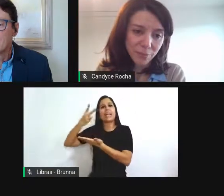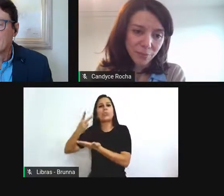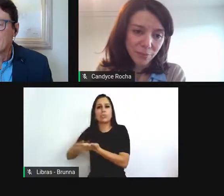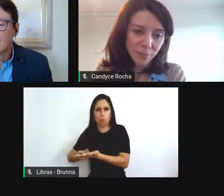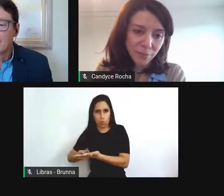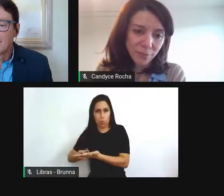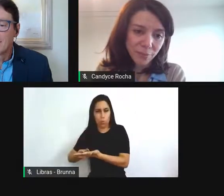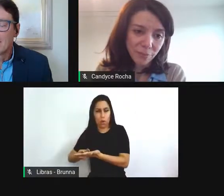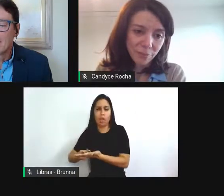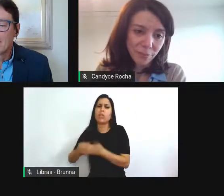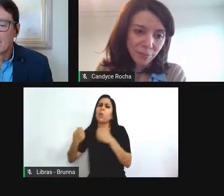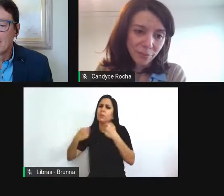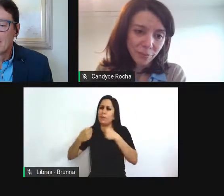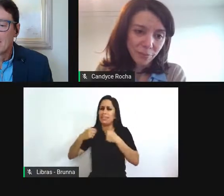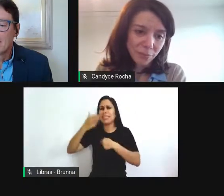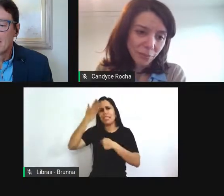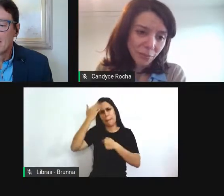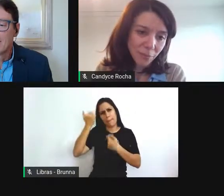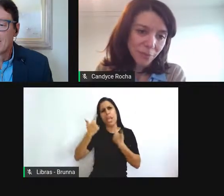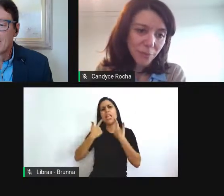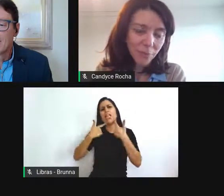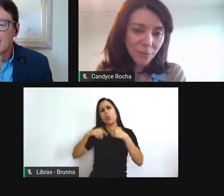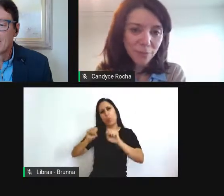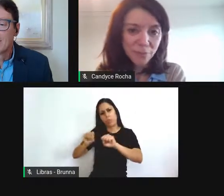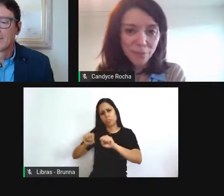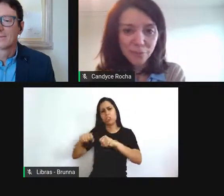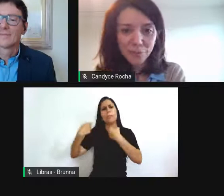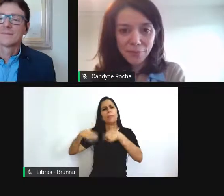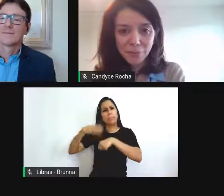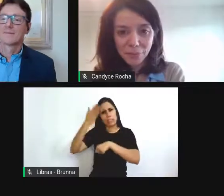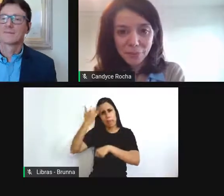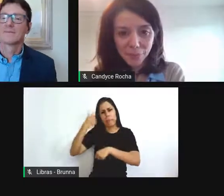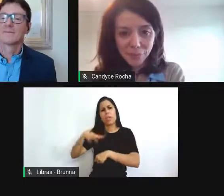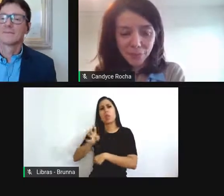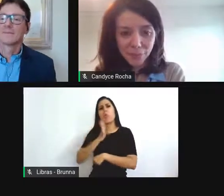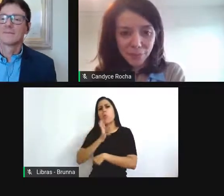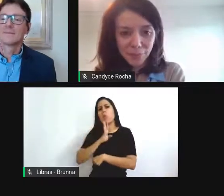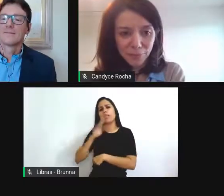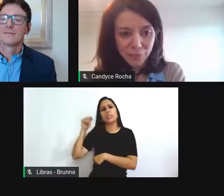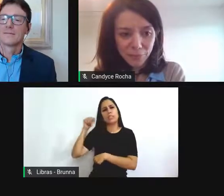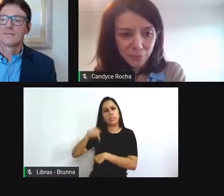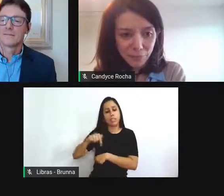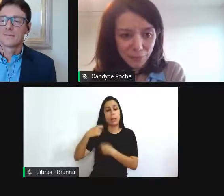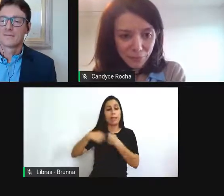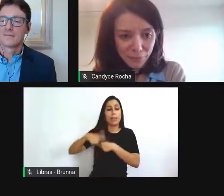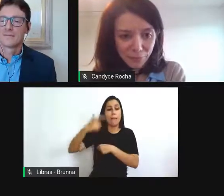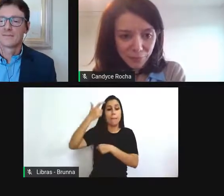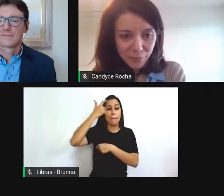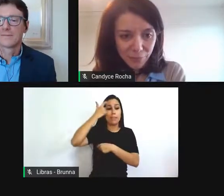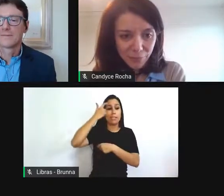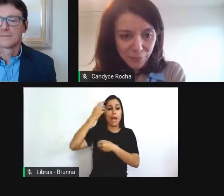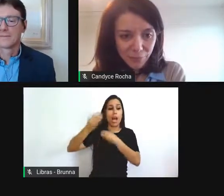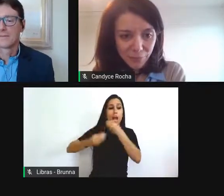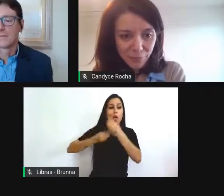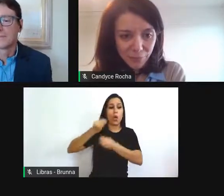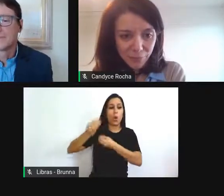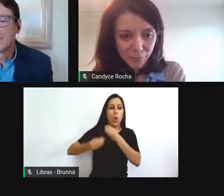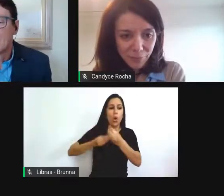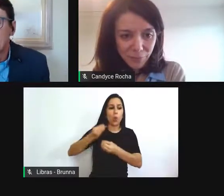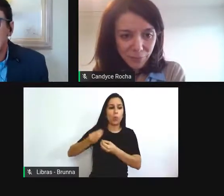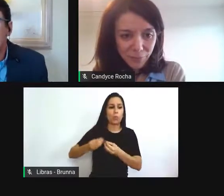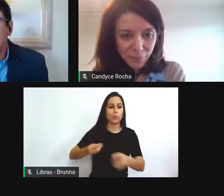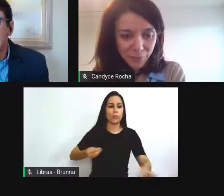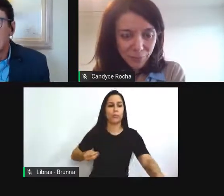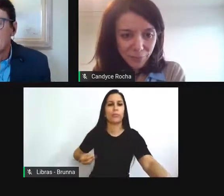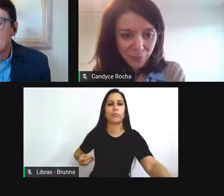noções de linguística, sim, né? A ver a relevância. Você tem que pensar um pouco como uma máquina, né? Então, você tem